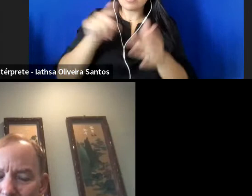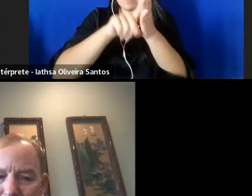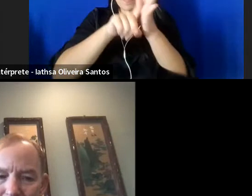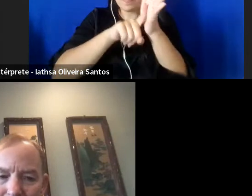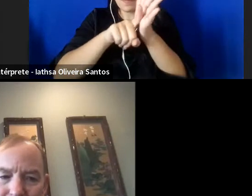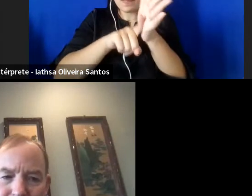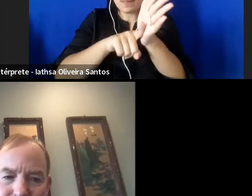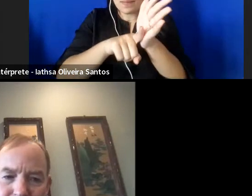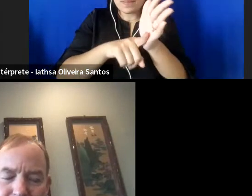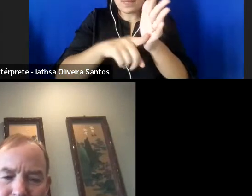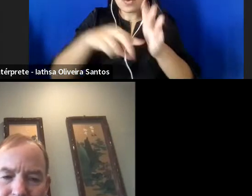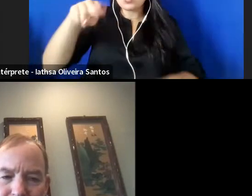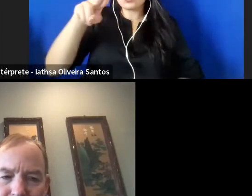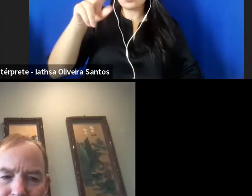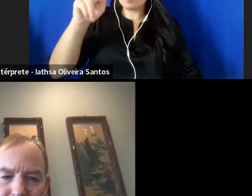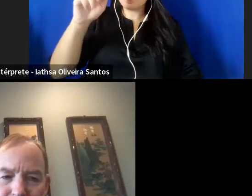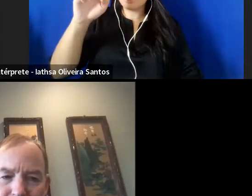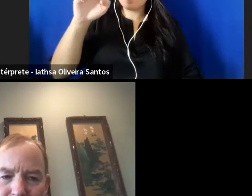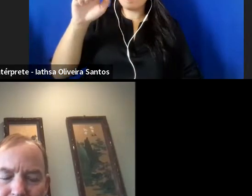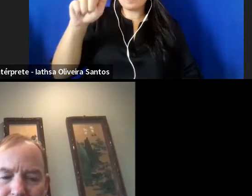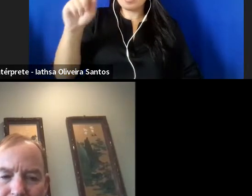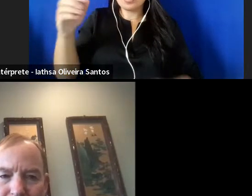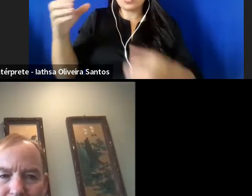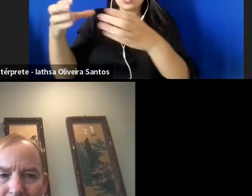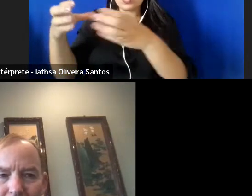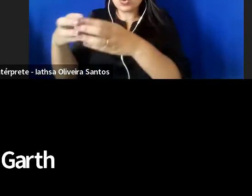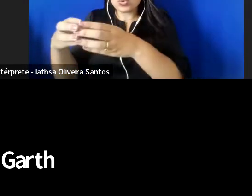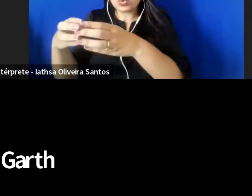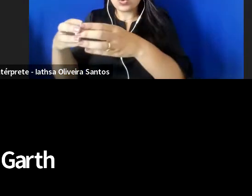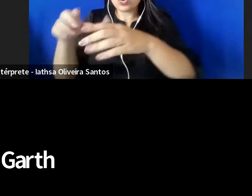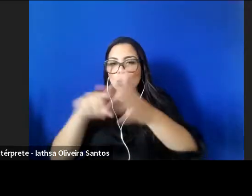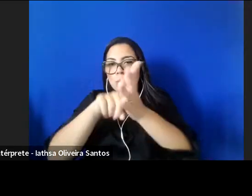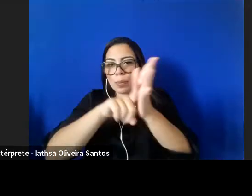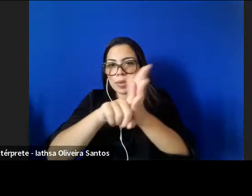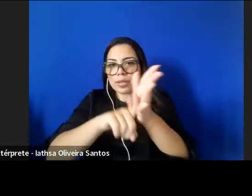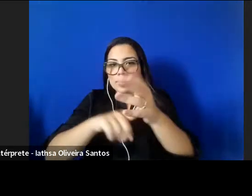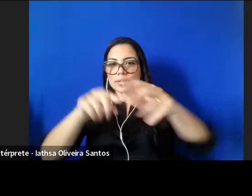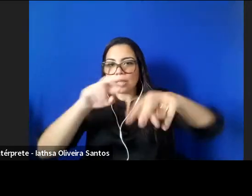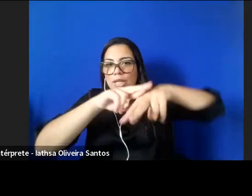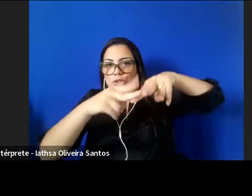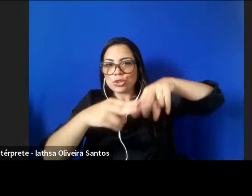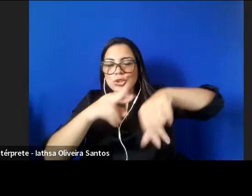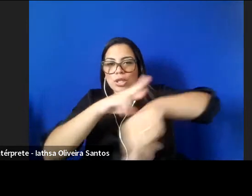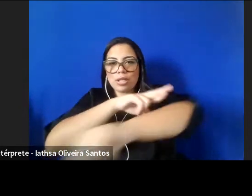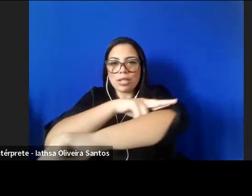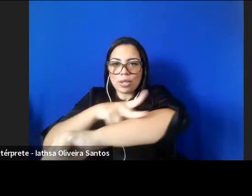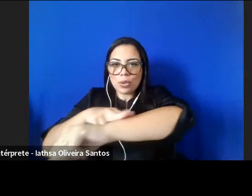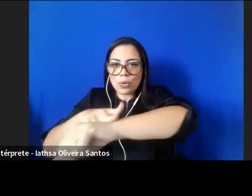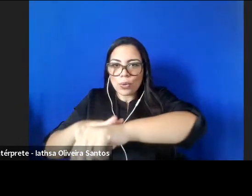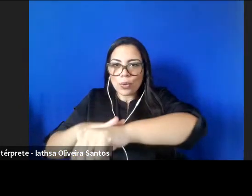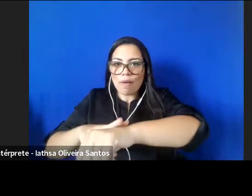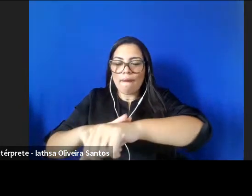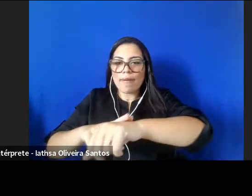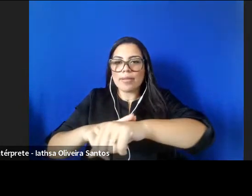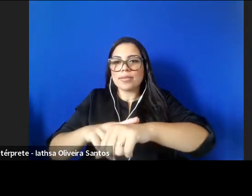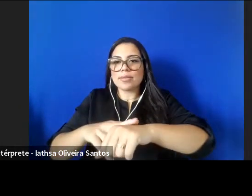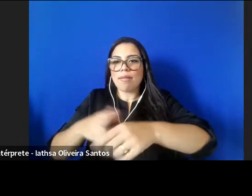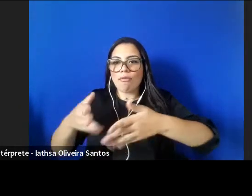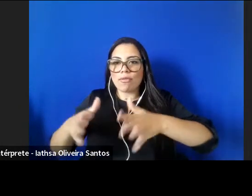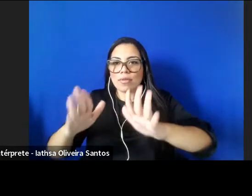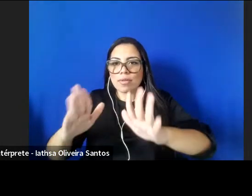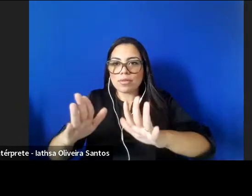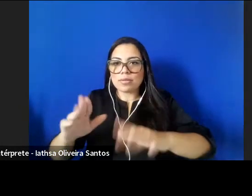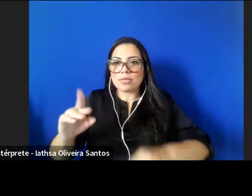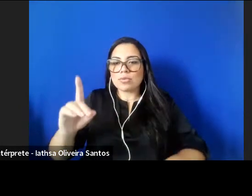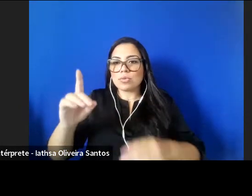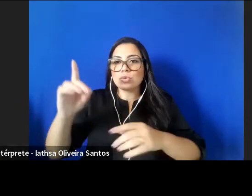do NUPEGRE, Núcleo de Pesquisa em Gênero, Raça e Etnia, a doutora Adriana Ramos de Mello e a doutora Lívia. A doutora